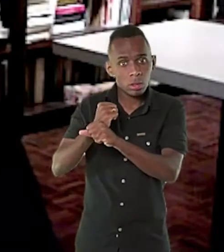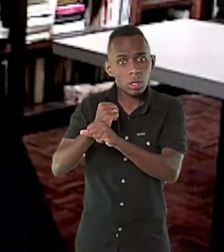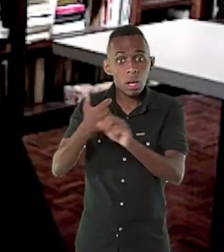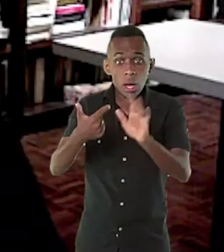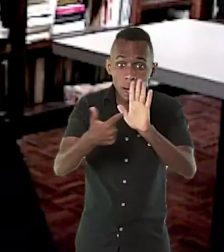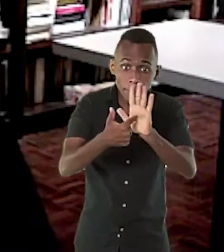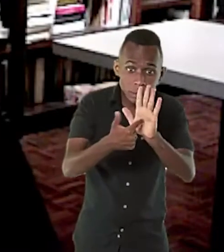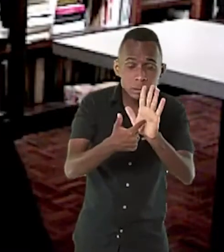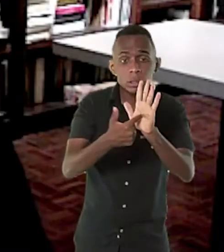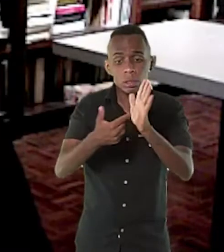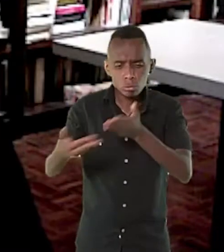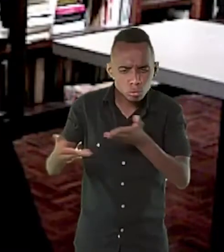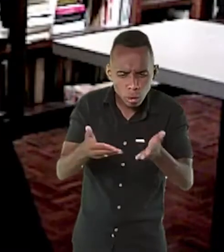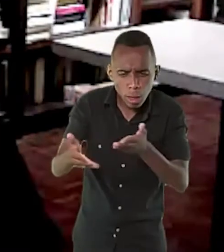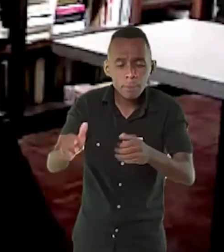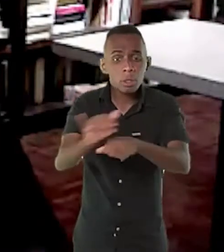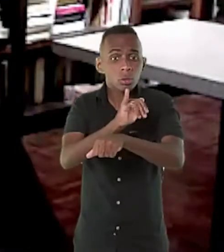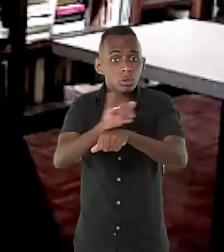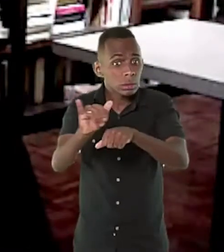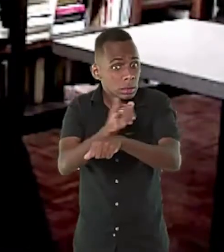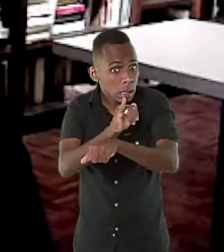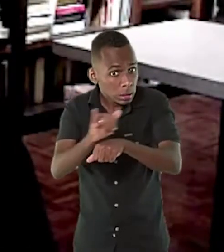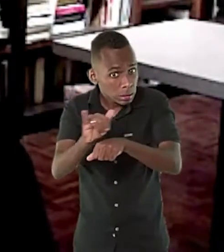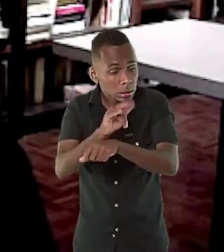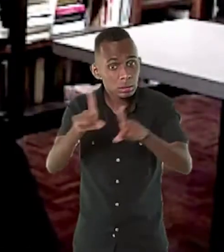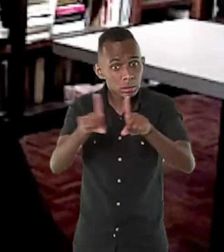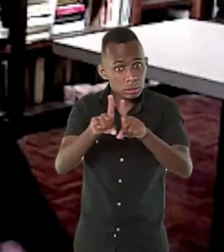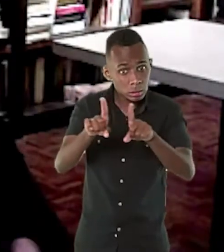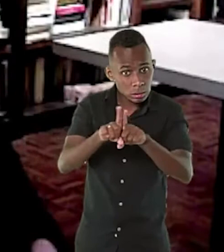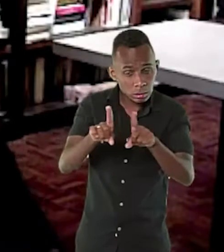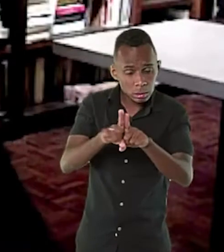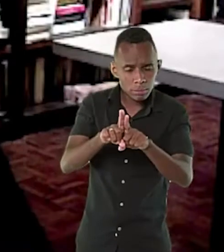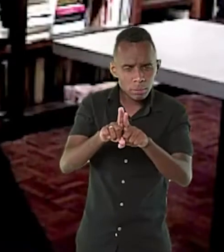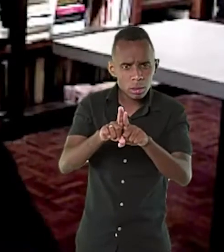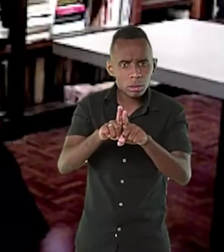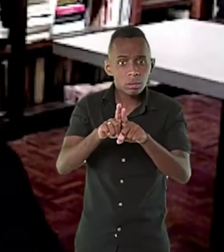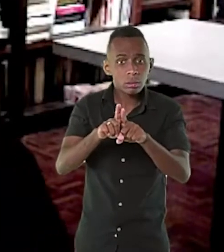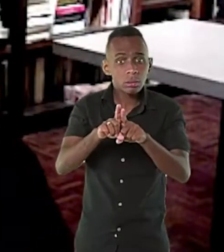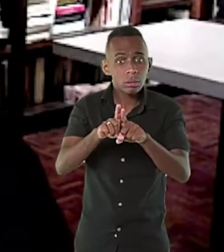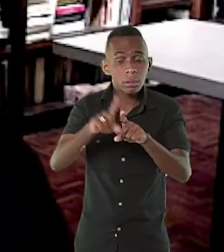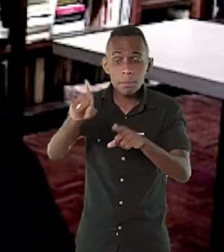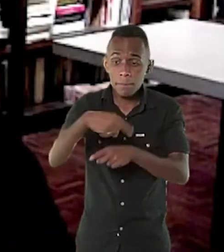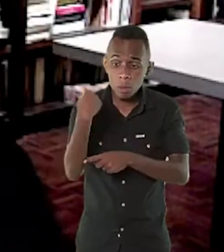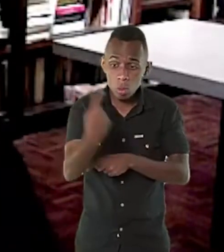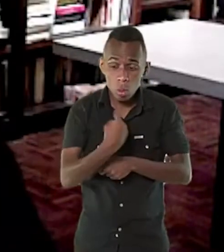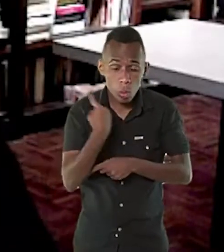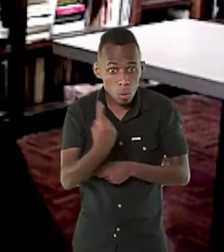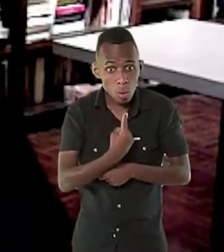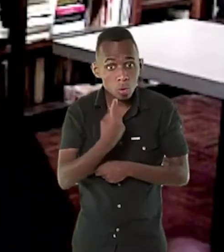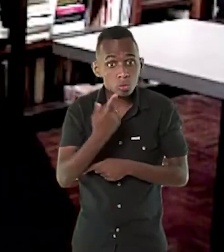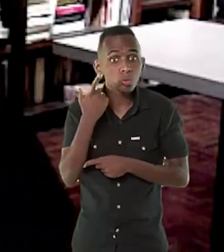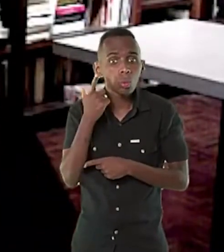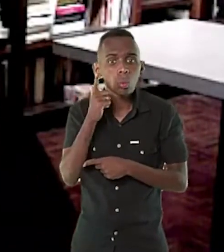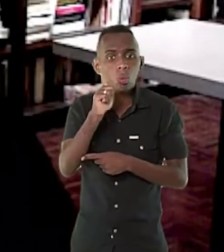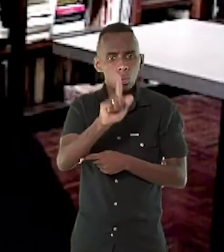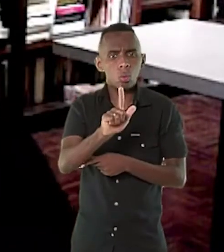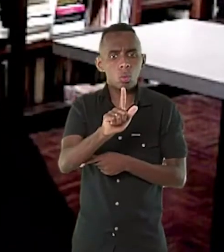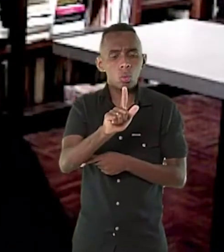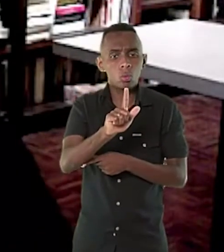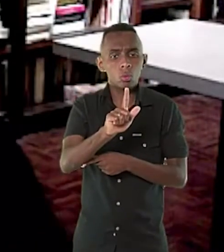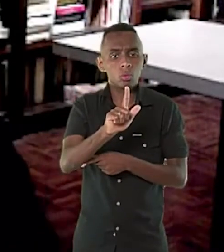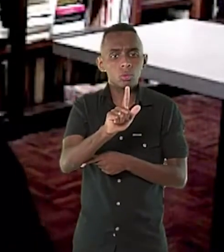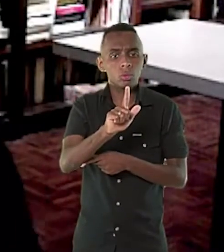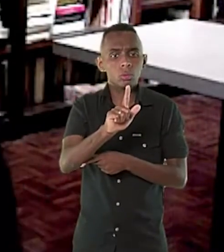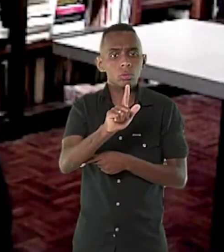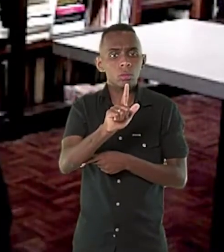aí caminhos, abrindo trilhas para que nós possamos ocupar